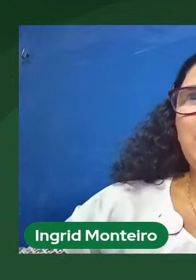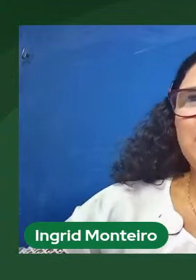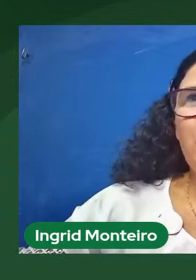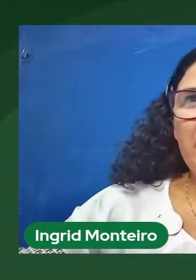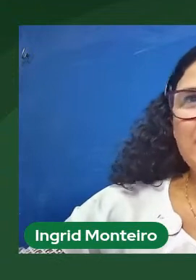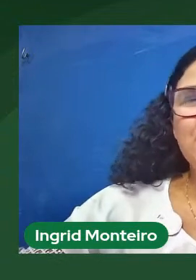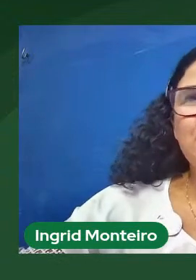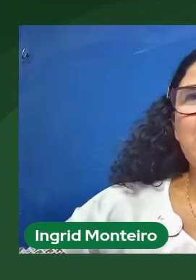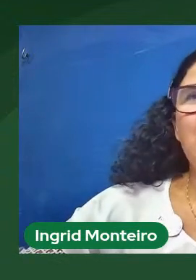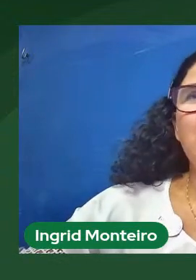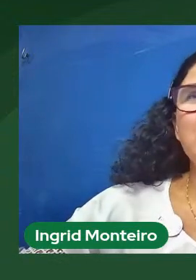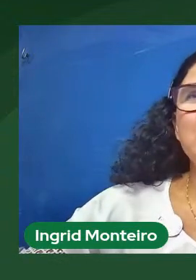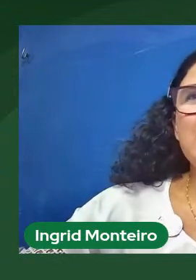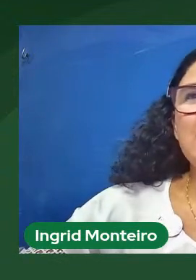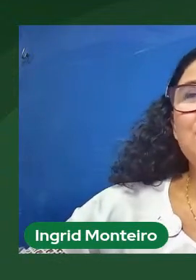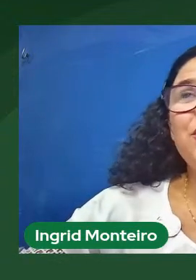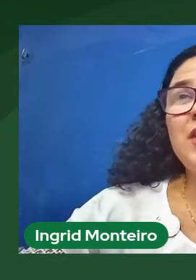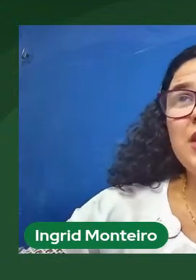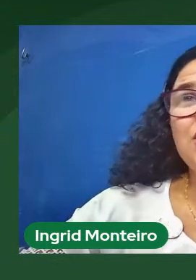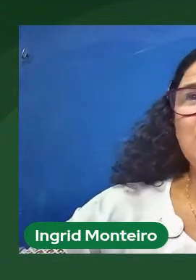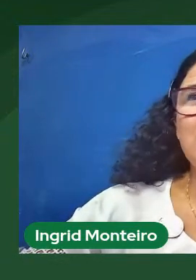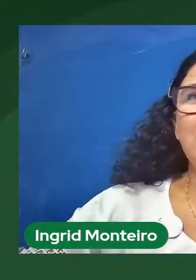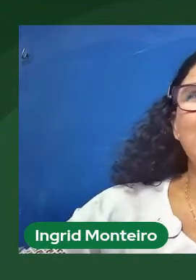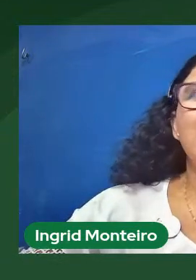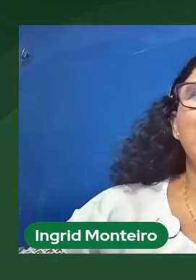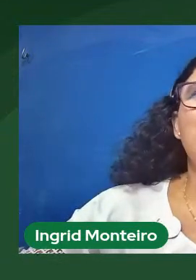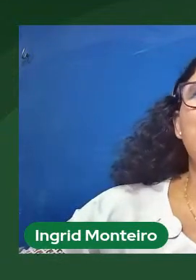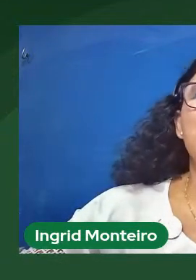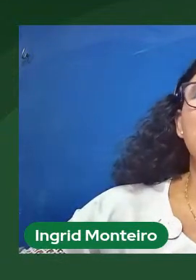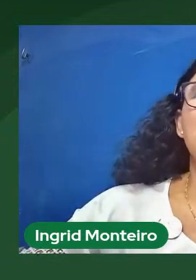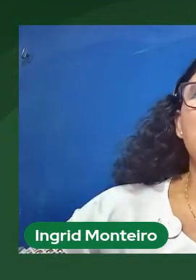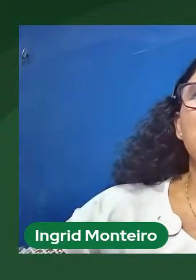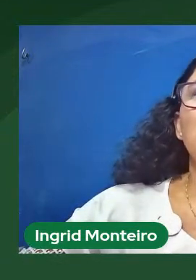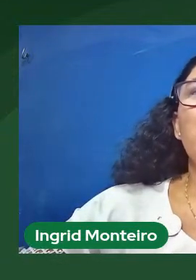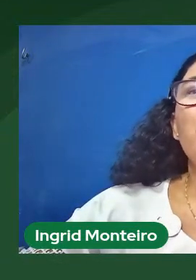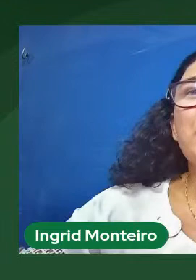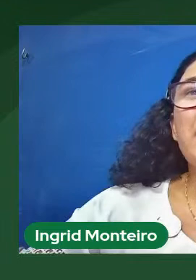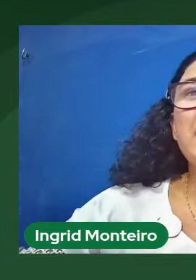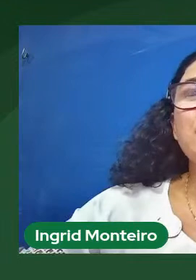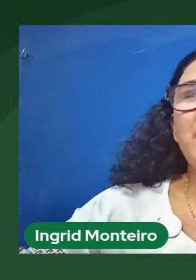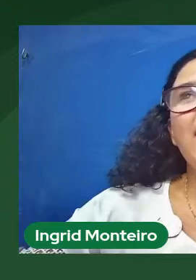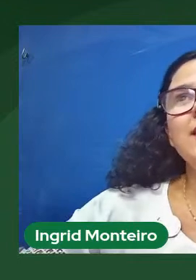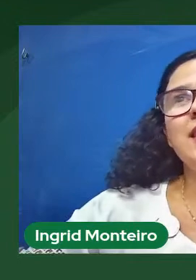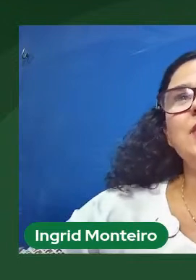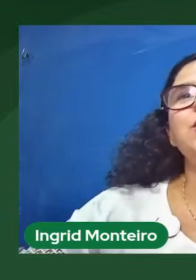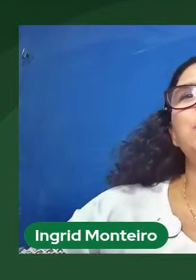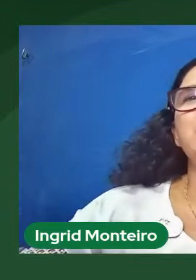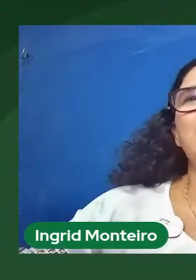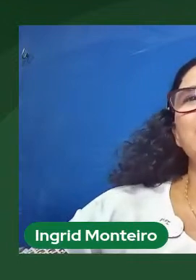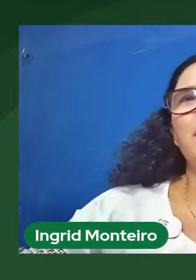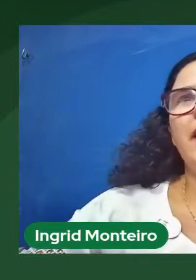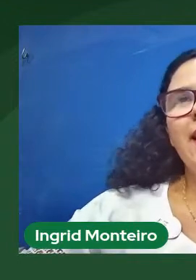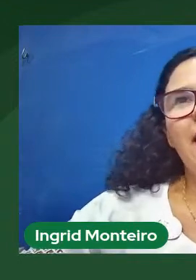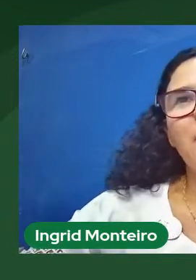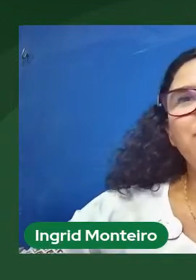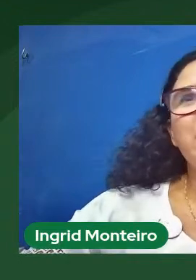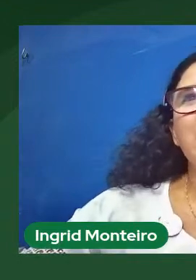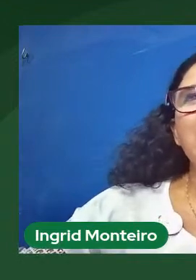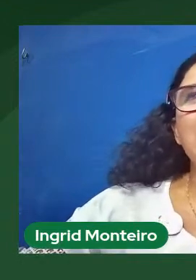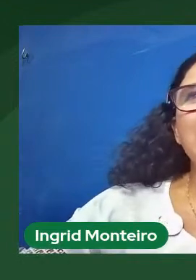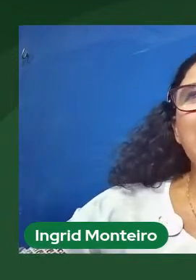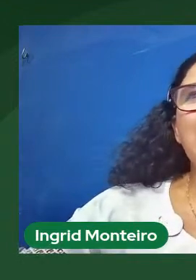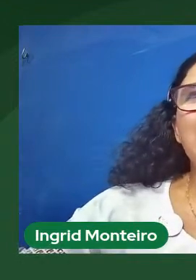muito feliz em mediar esse momento. Eu conheci de vista, né, a Milene no meu primeiríssimo IHC, em 2010, lá em